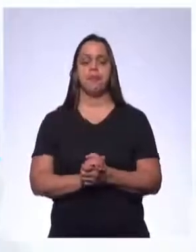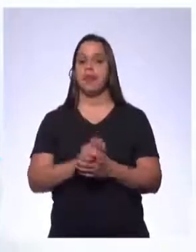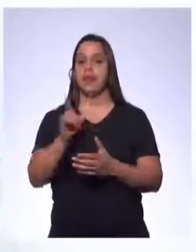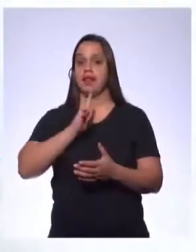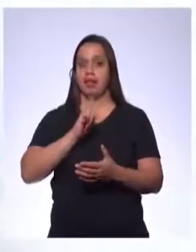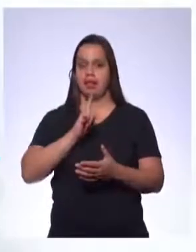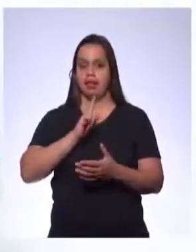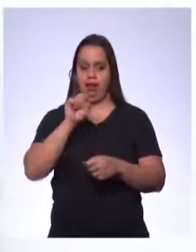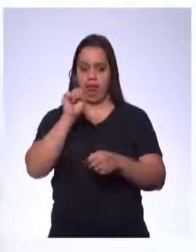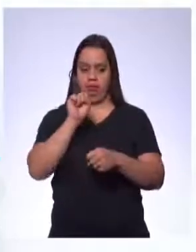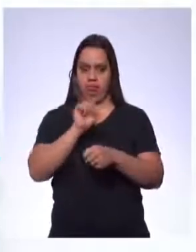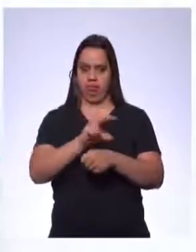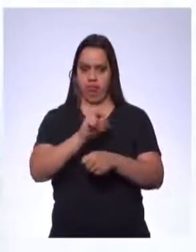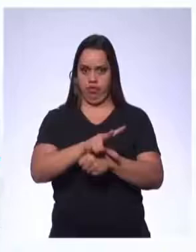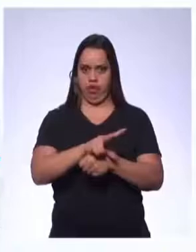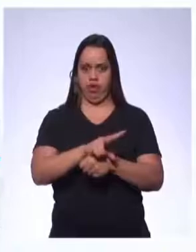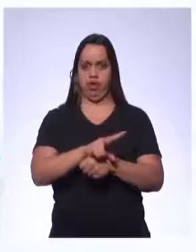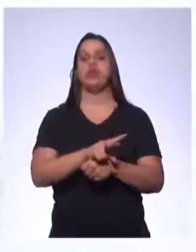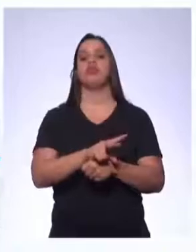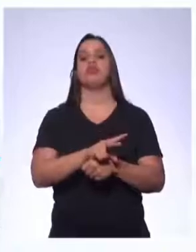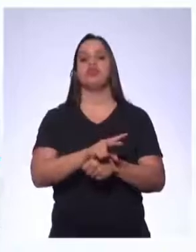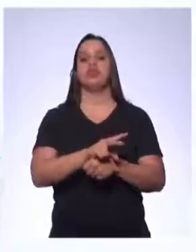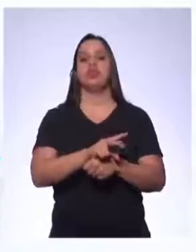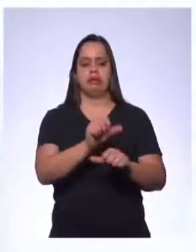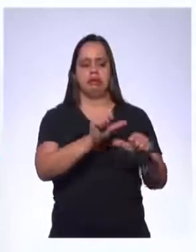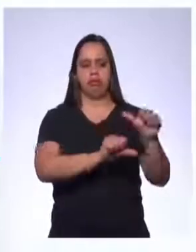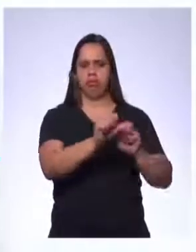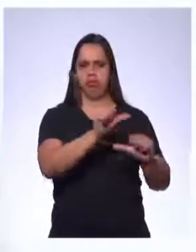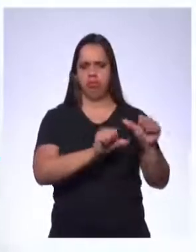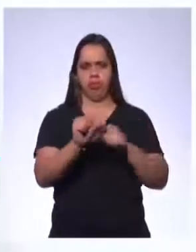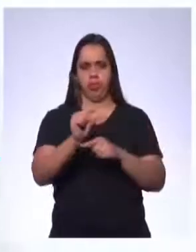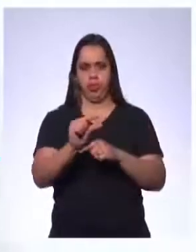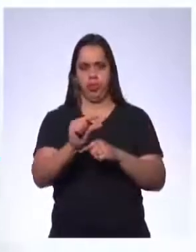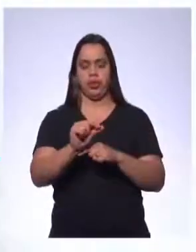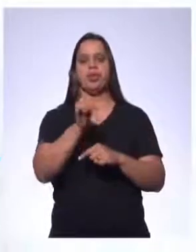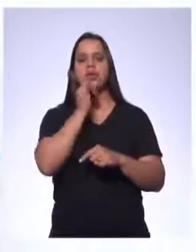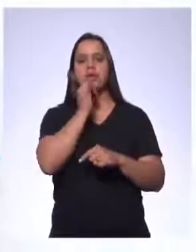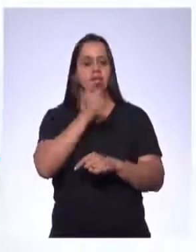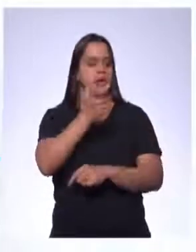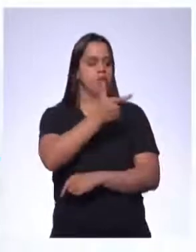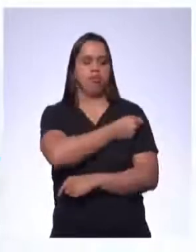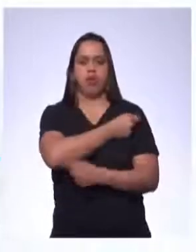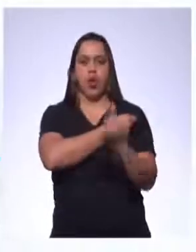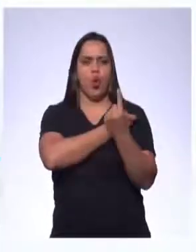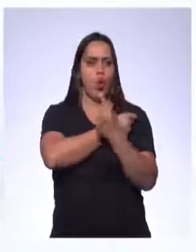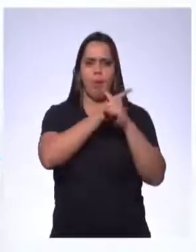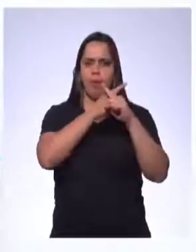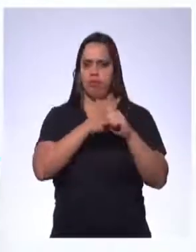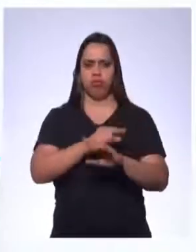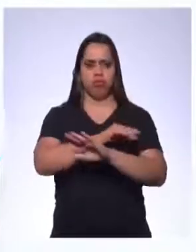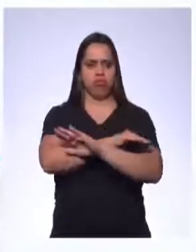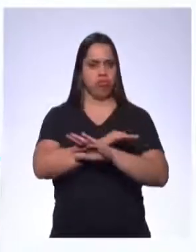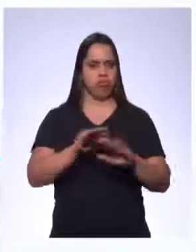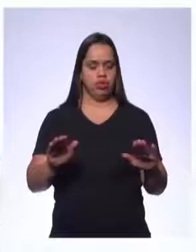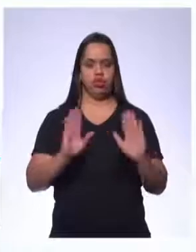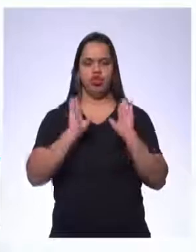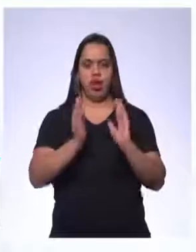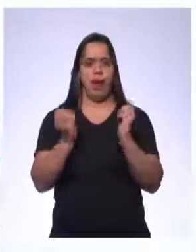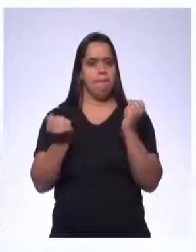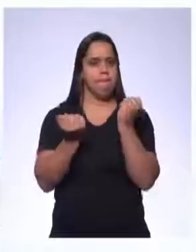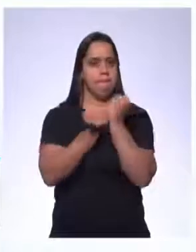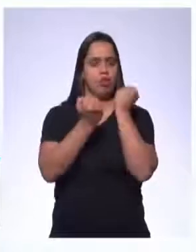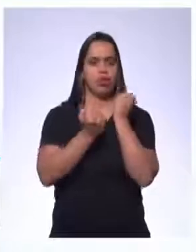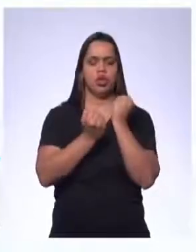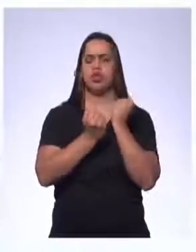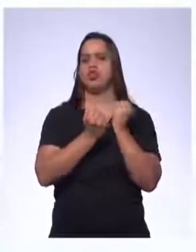existem vírus que sofrem pouquíssimas mutações. Então você toma a vacina uma vez e você está protegido para o resto da vida.